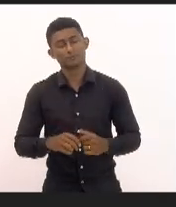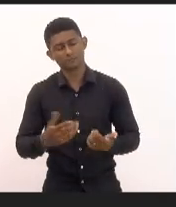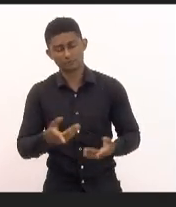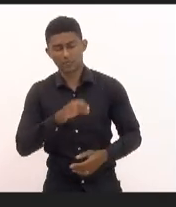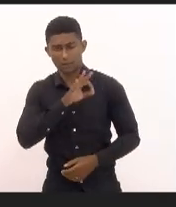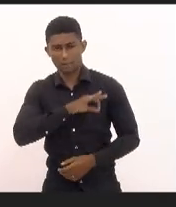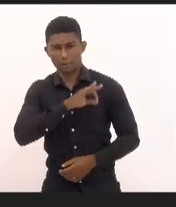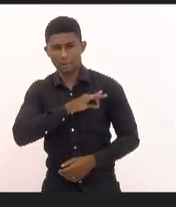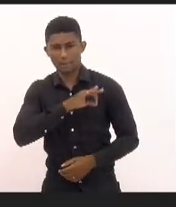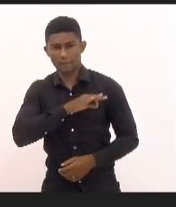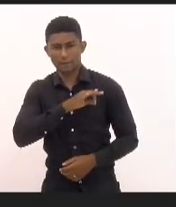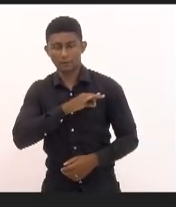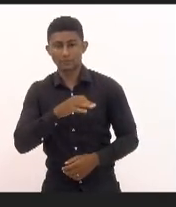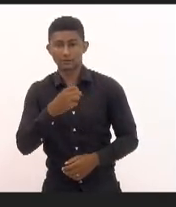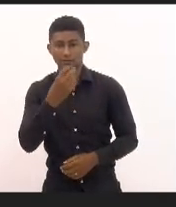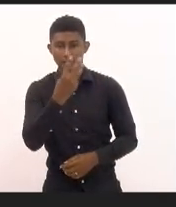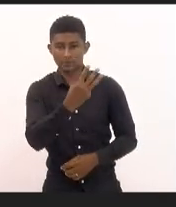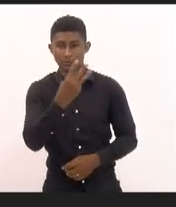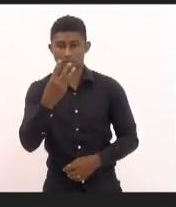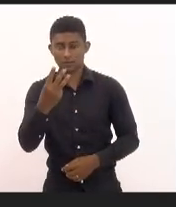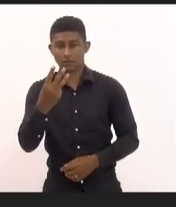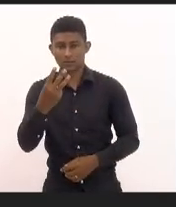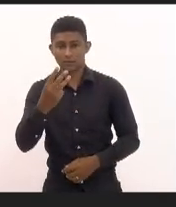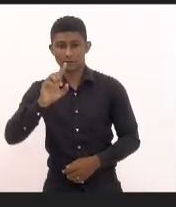reajuste de